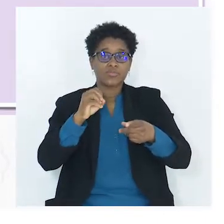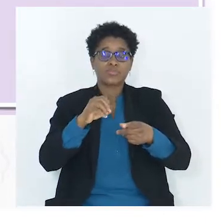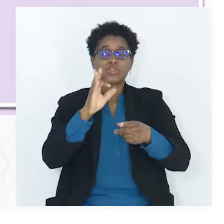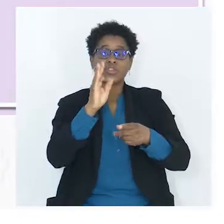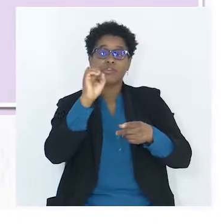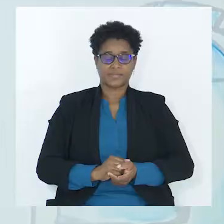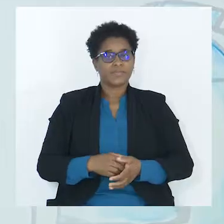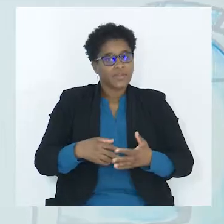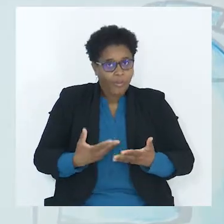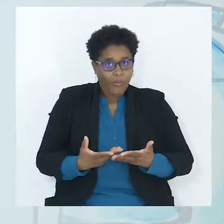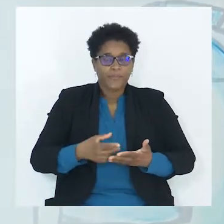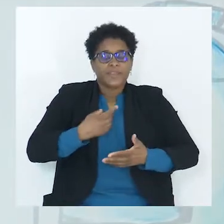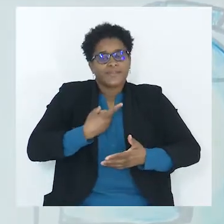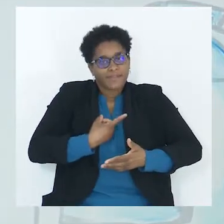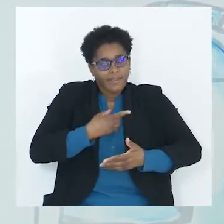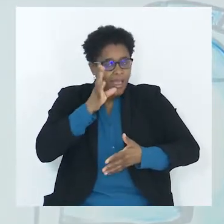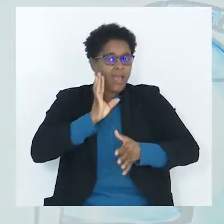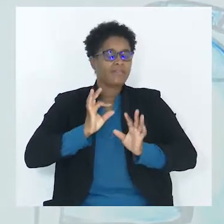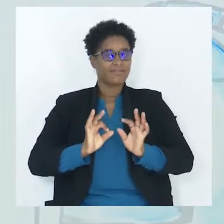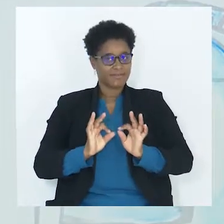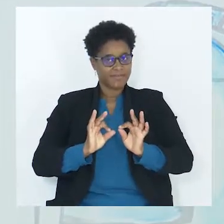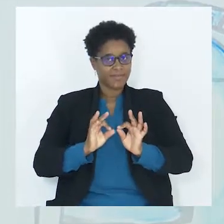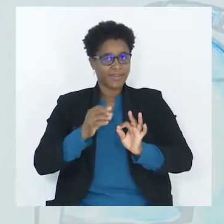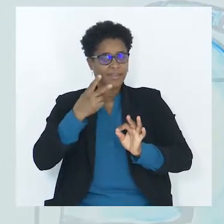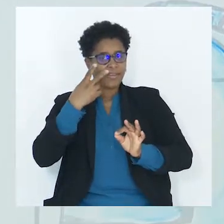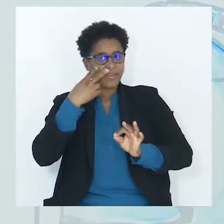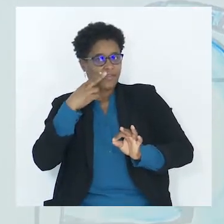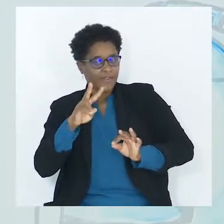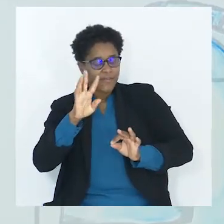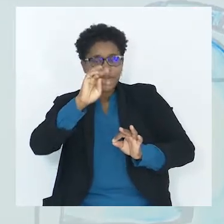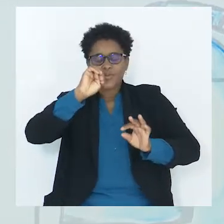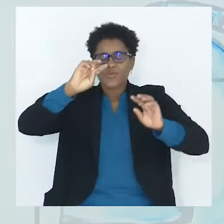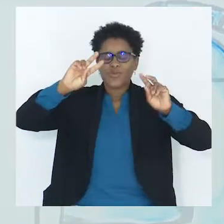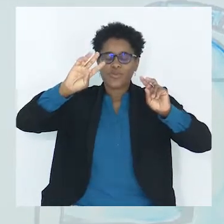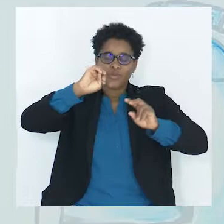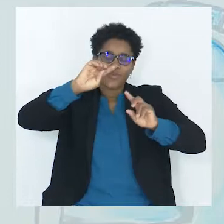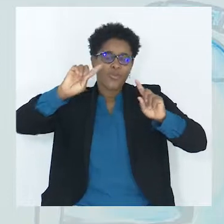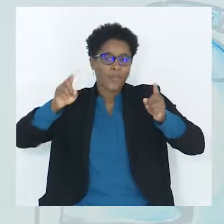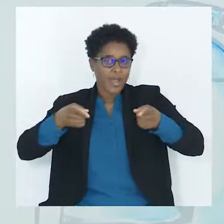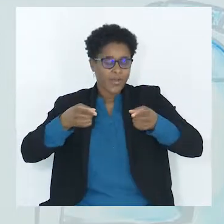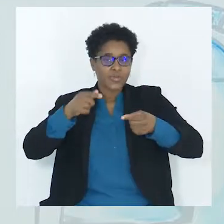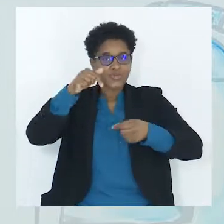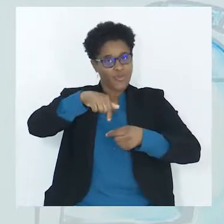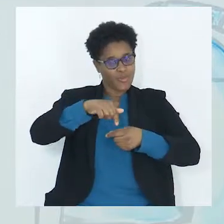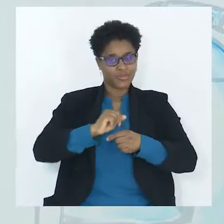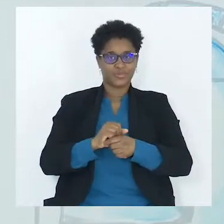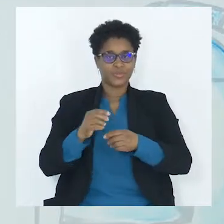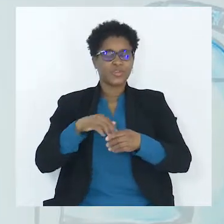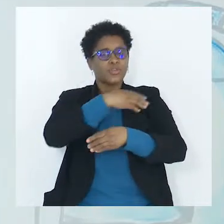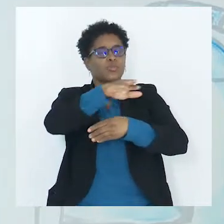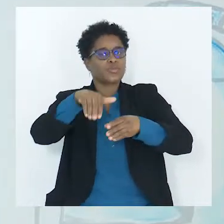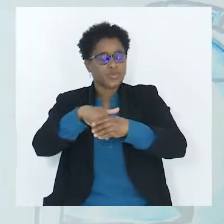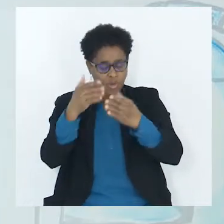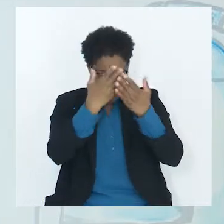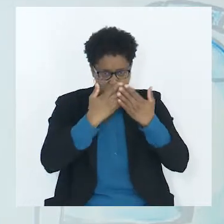históricas. Sendo assim, vendo pelo nosso sumário Introdução ao